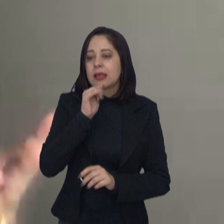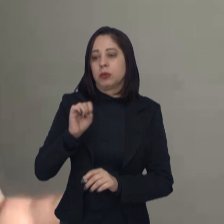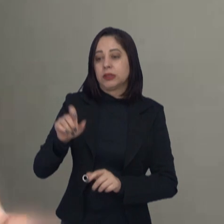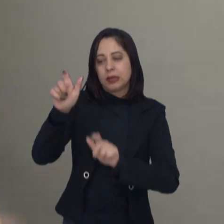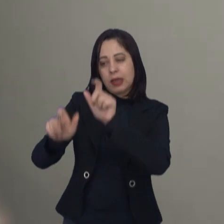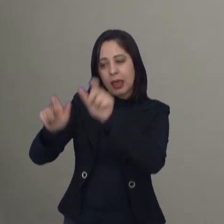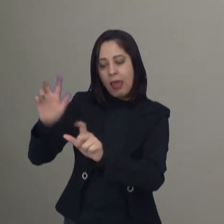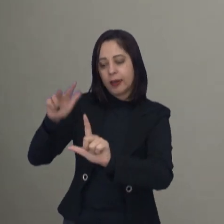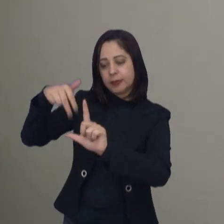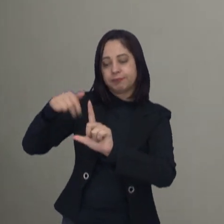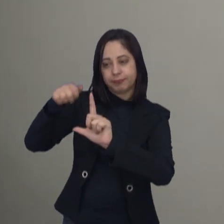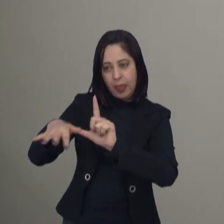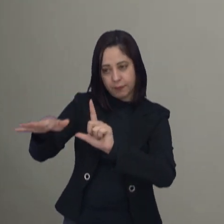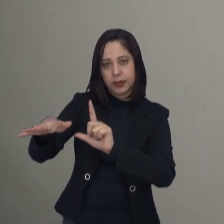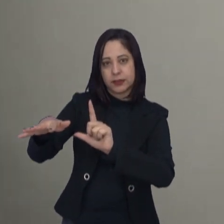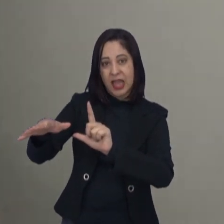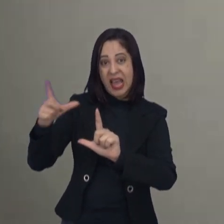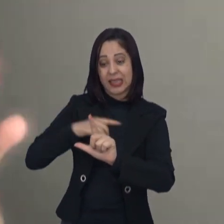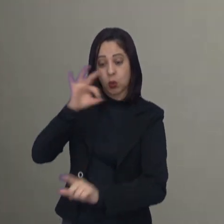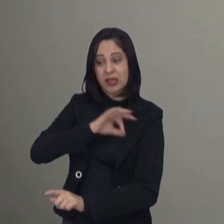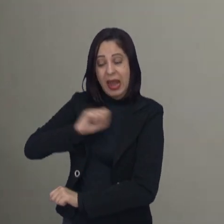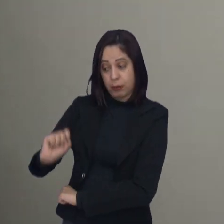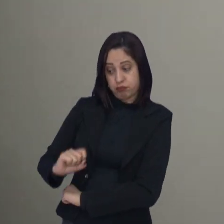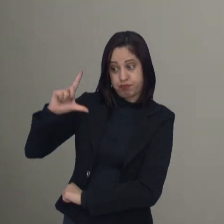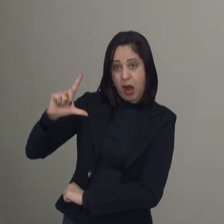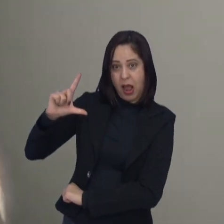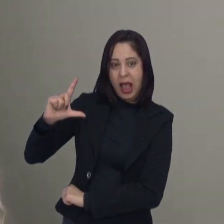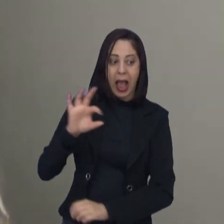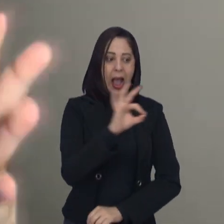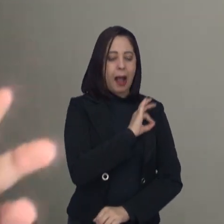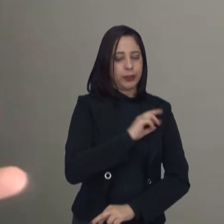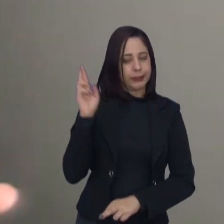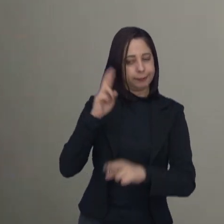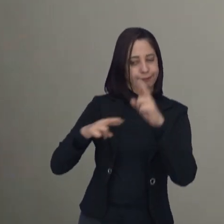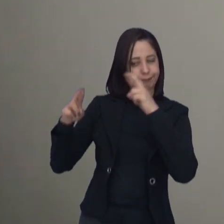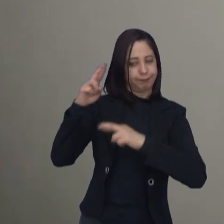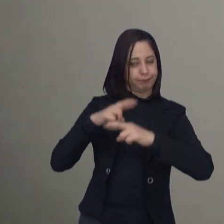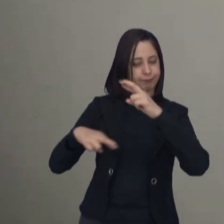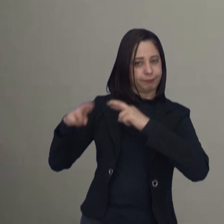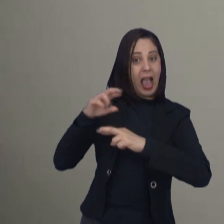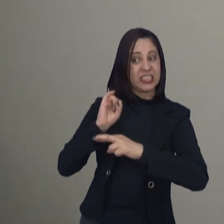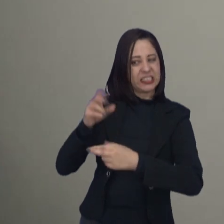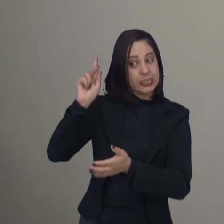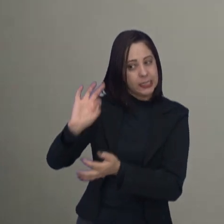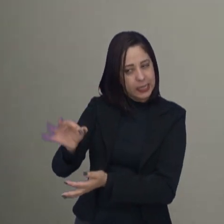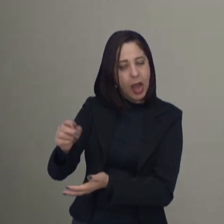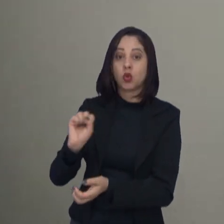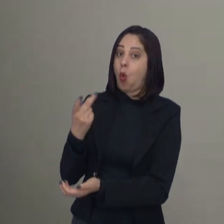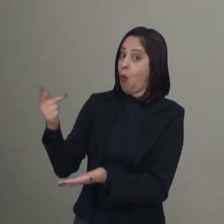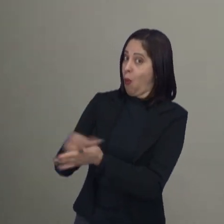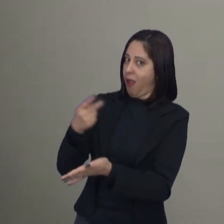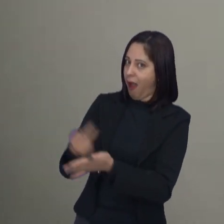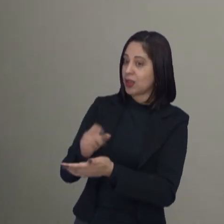lógico, despertando o interesse das autoridades policiais para promoverem as investigações e verem se está tudo de acordo, exatamente com o que a gente falou. Se